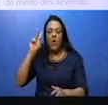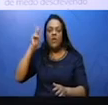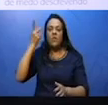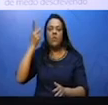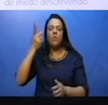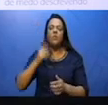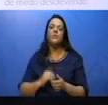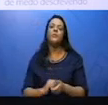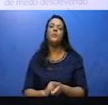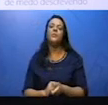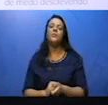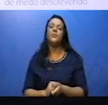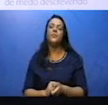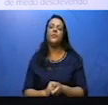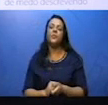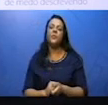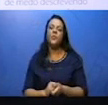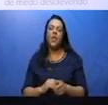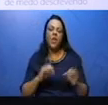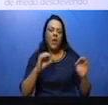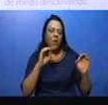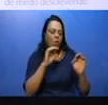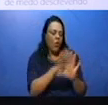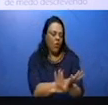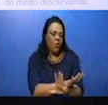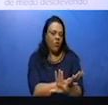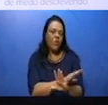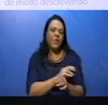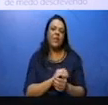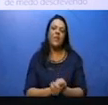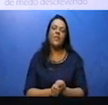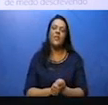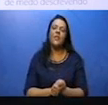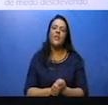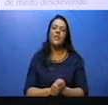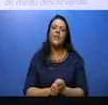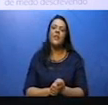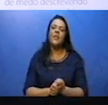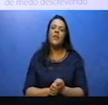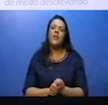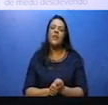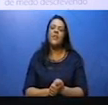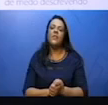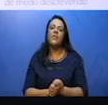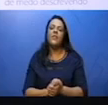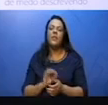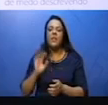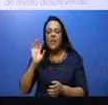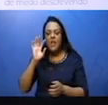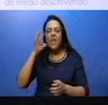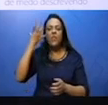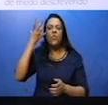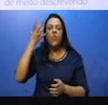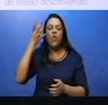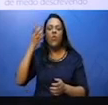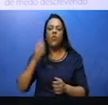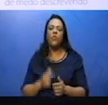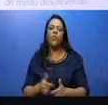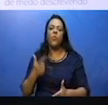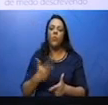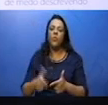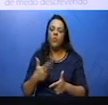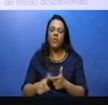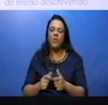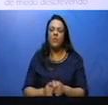resolução do conflito, é o retorno à paz inicial. O desfecho pode ter apenas 1 ou 2 parágrafos. E não